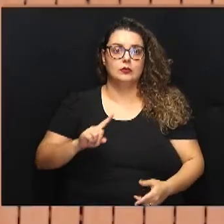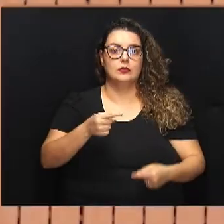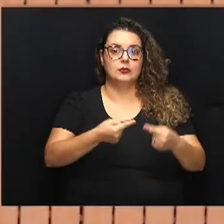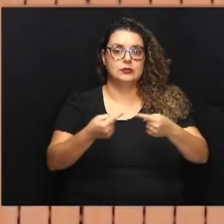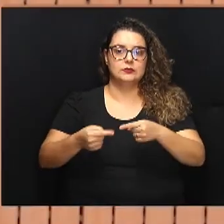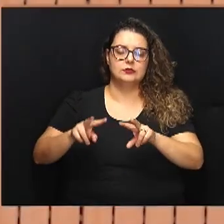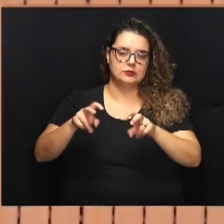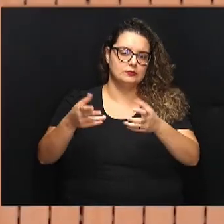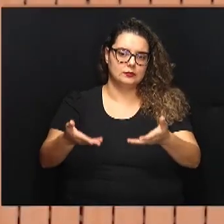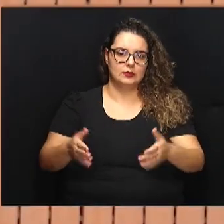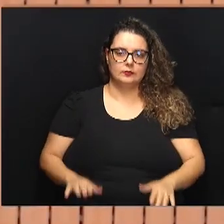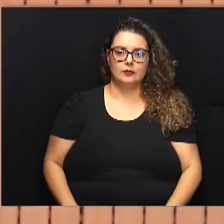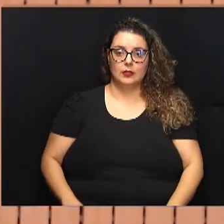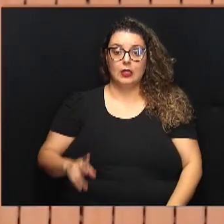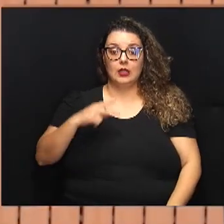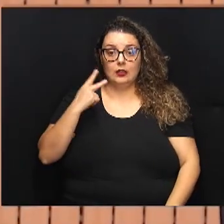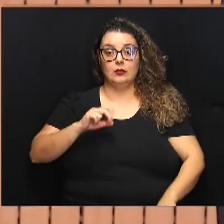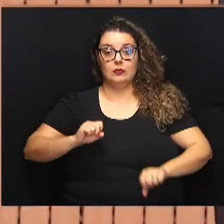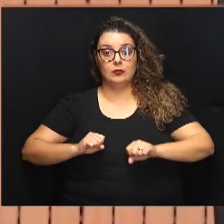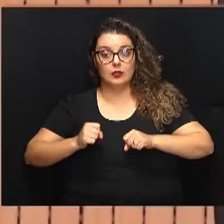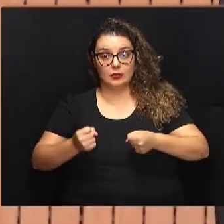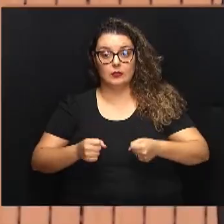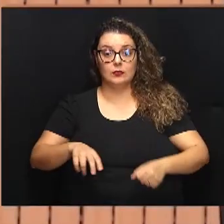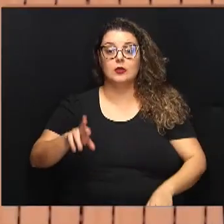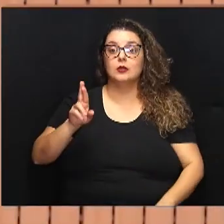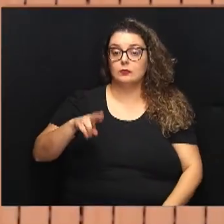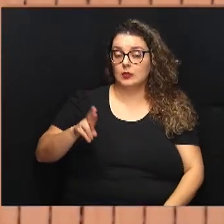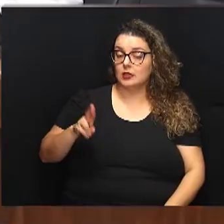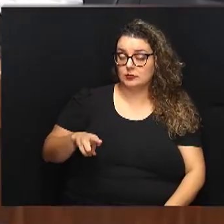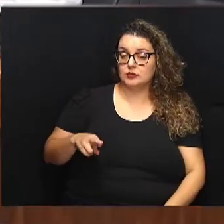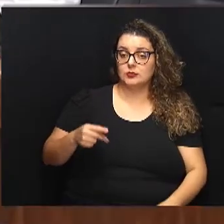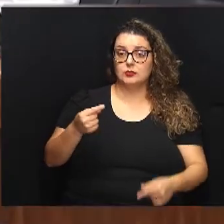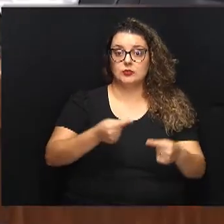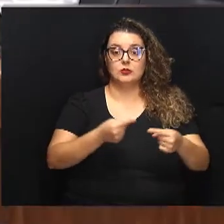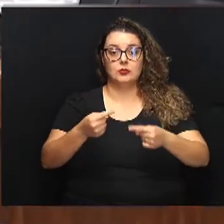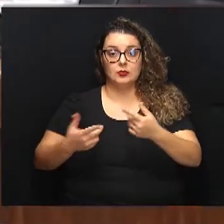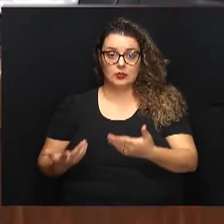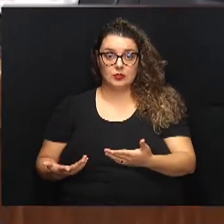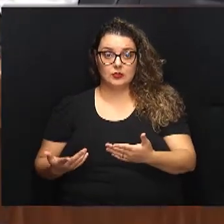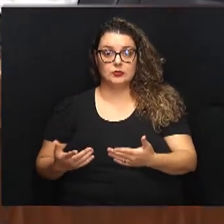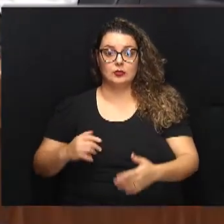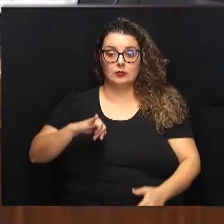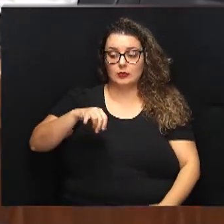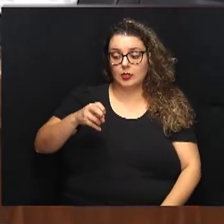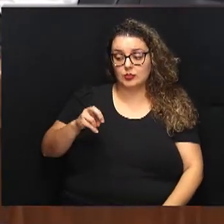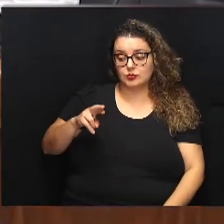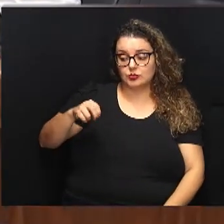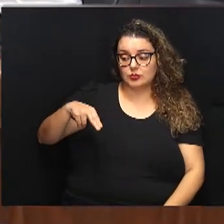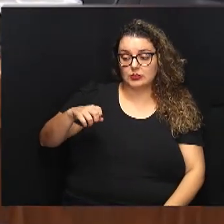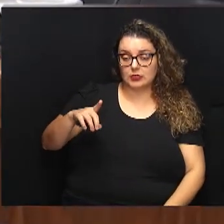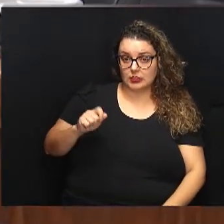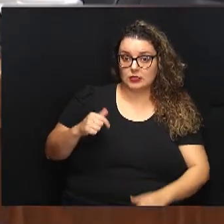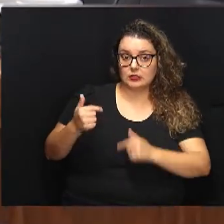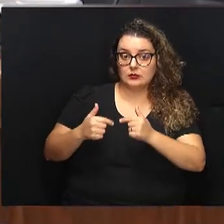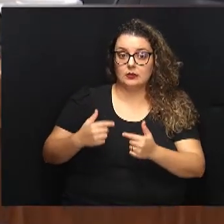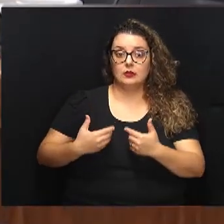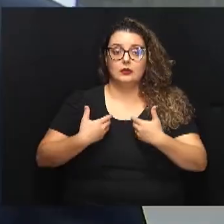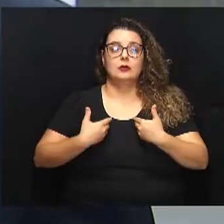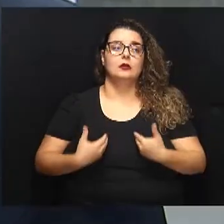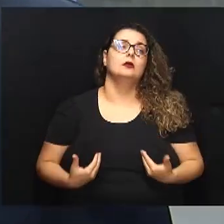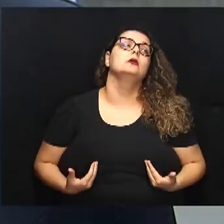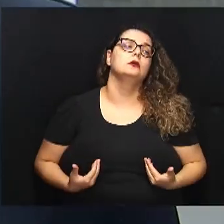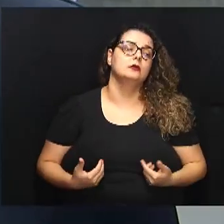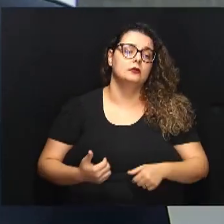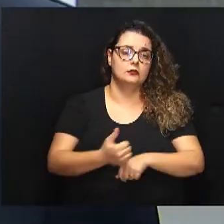aqui. A parlamentar reforça os motivos de se discutir sobre a jornada de trabalho e a exaustão